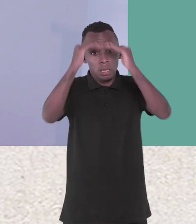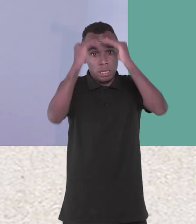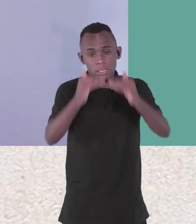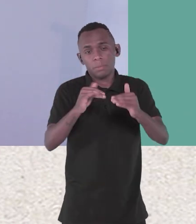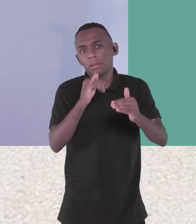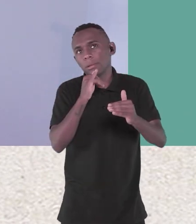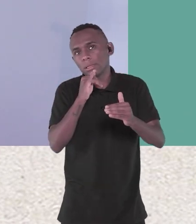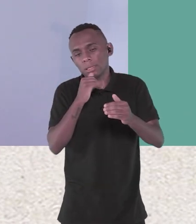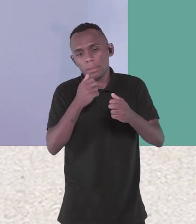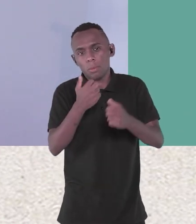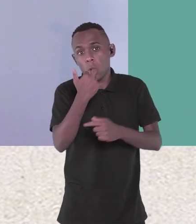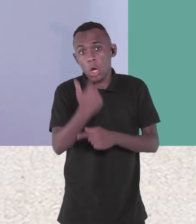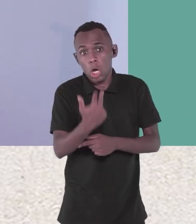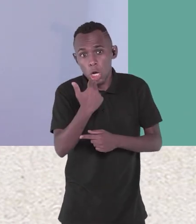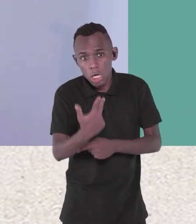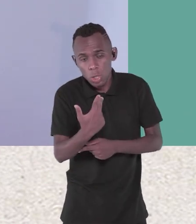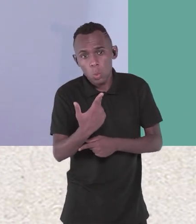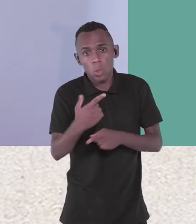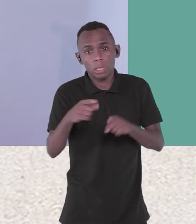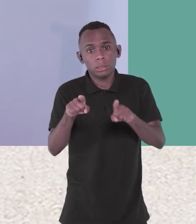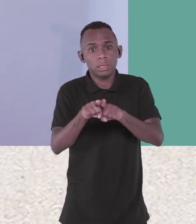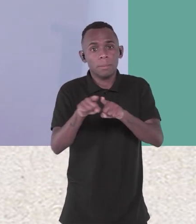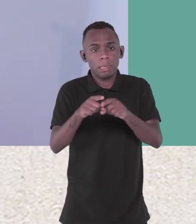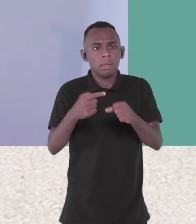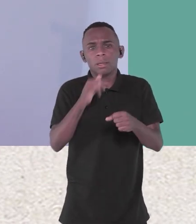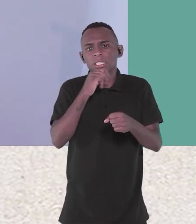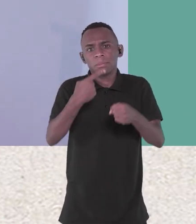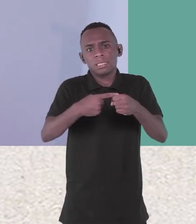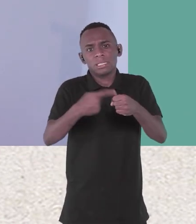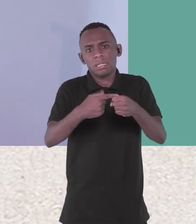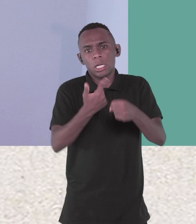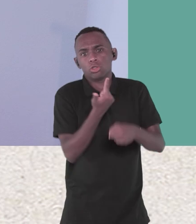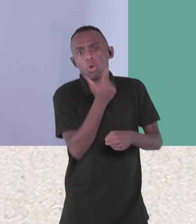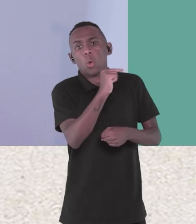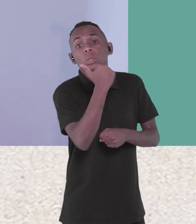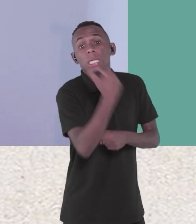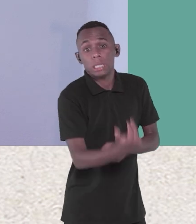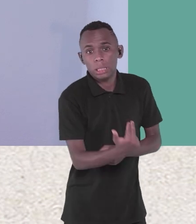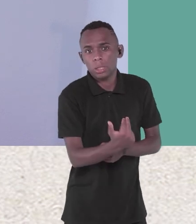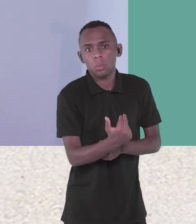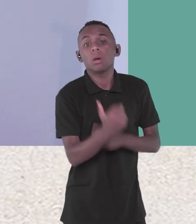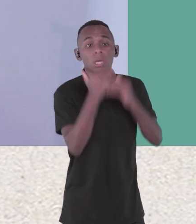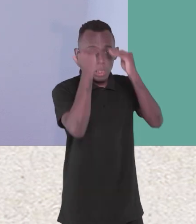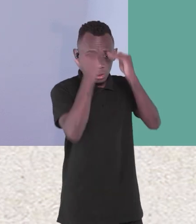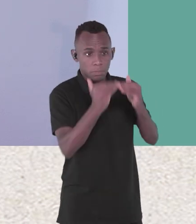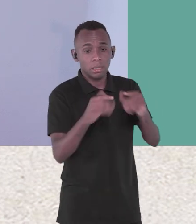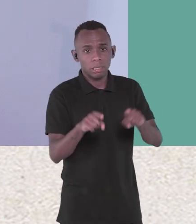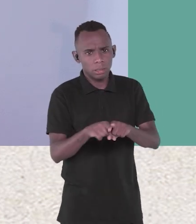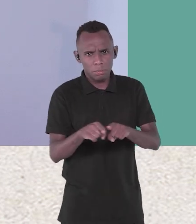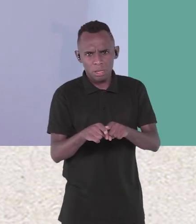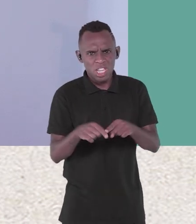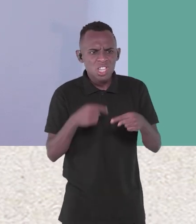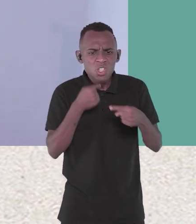outra cidade que fala outra língua, sem ninguém questionar se está sendo engolido